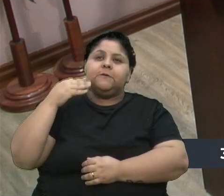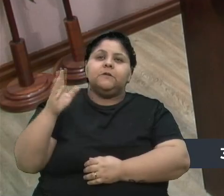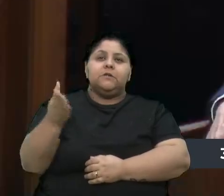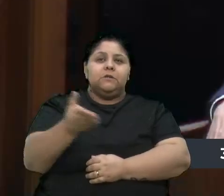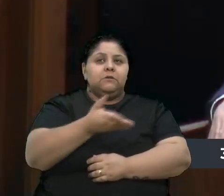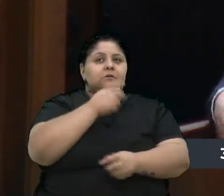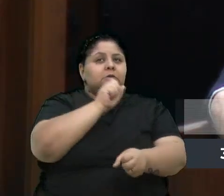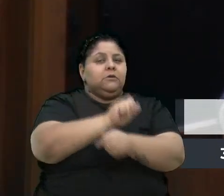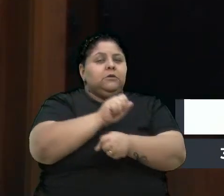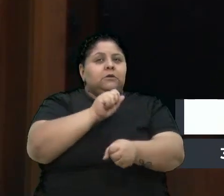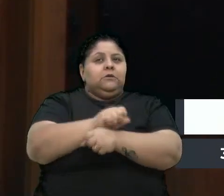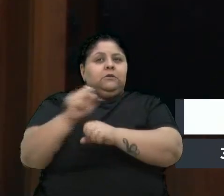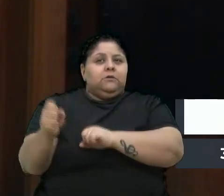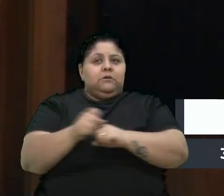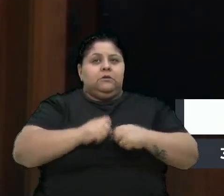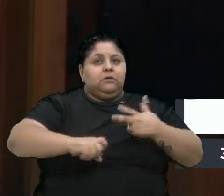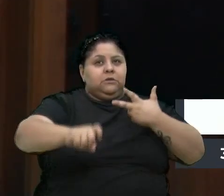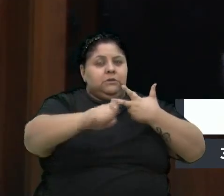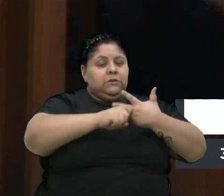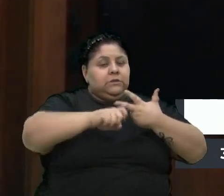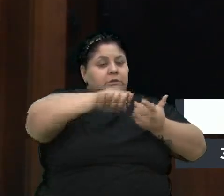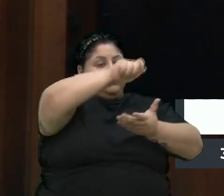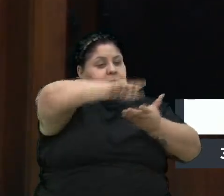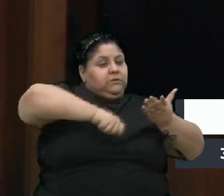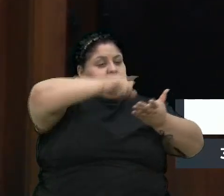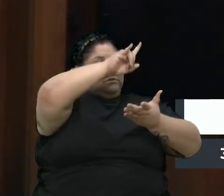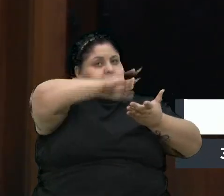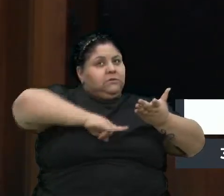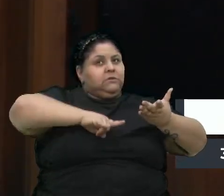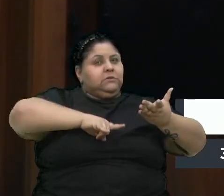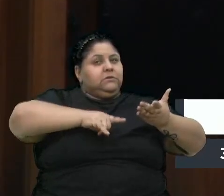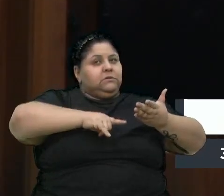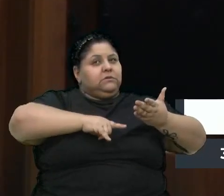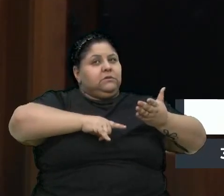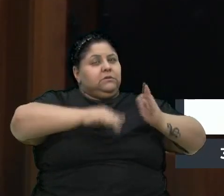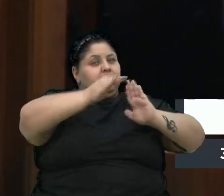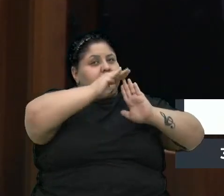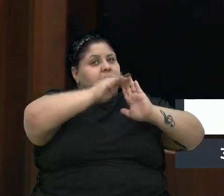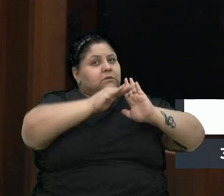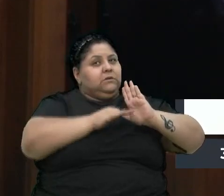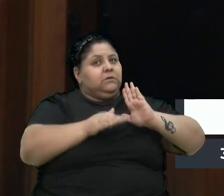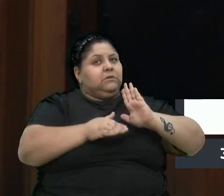Poder Executivo assine o Cortex, assine o Mais Gestão RS e assine